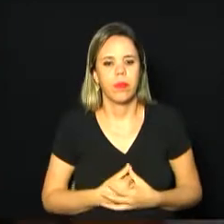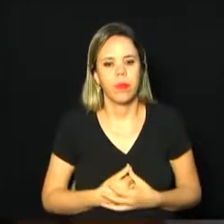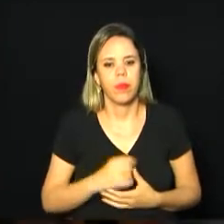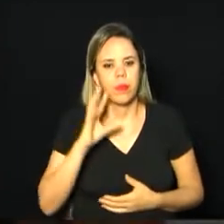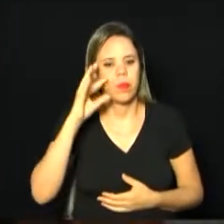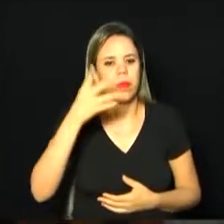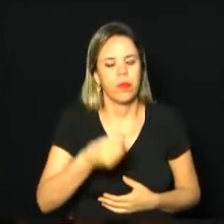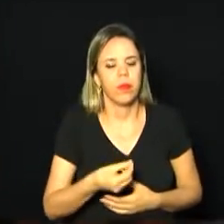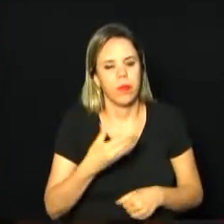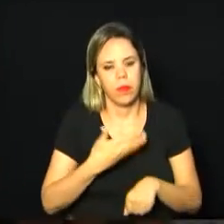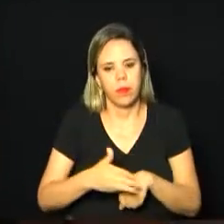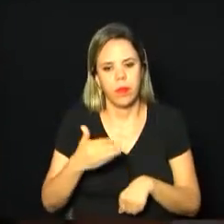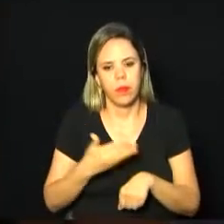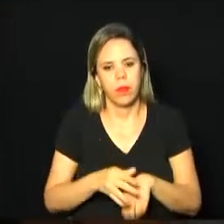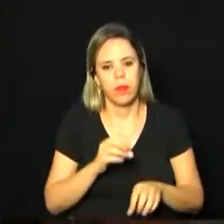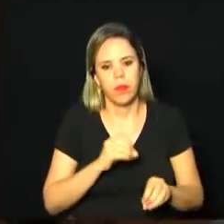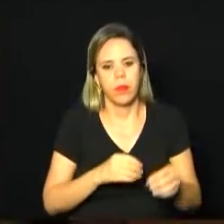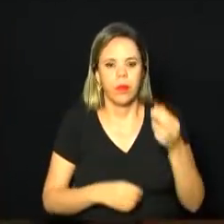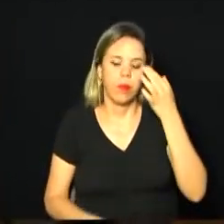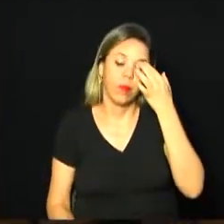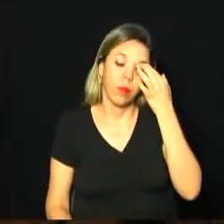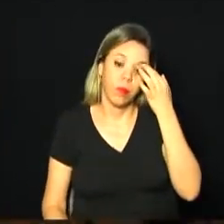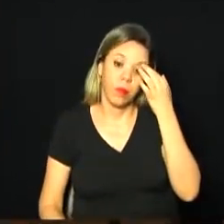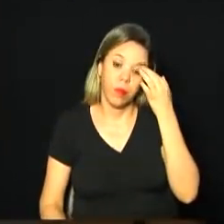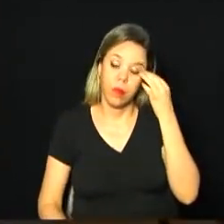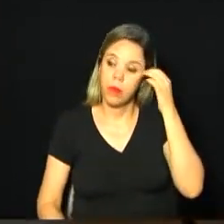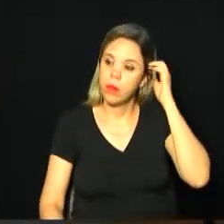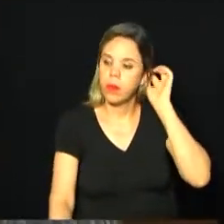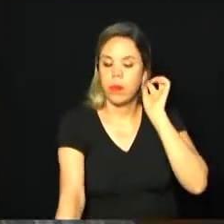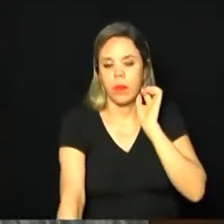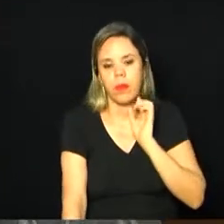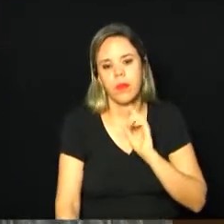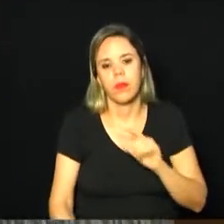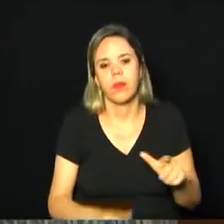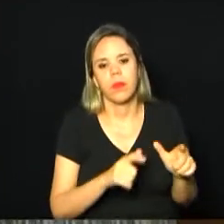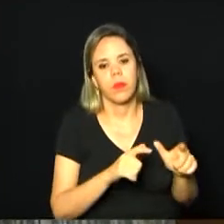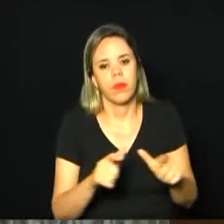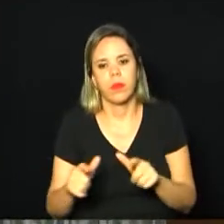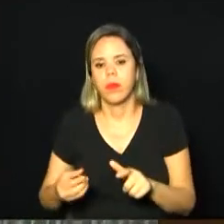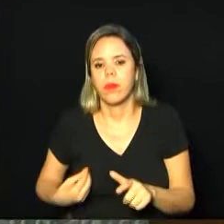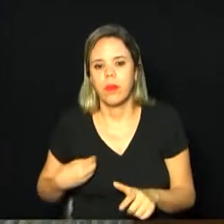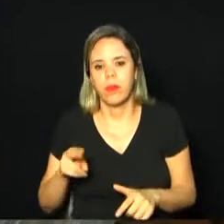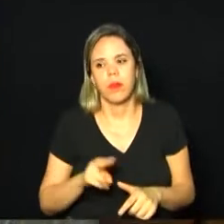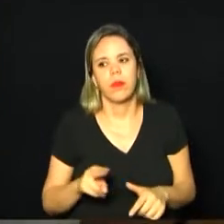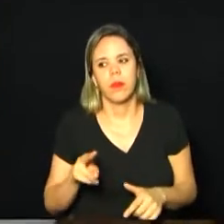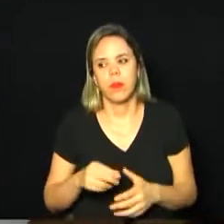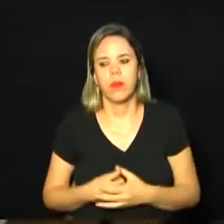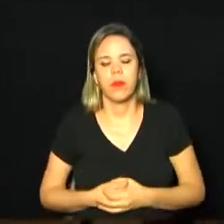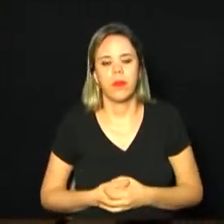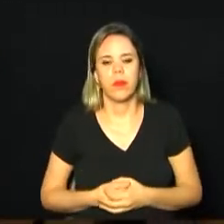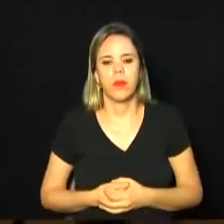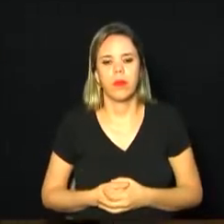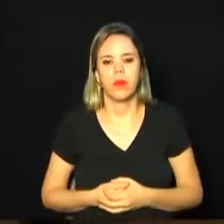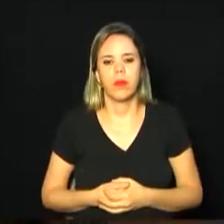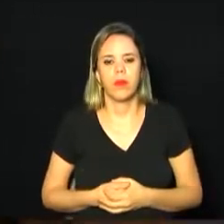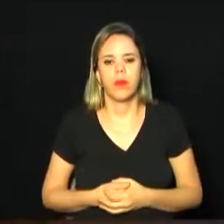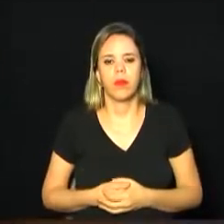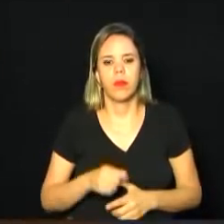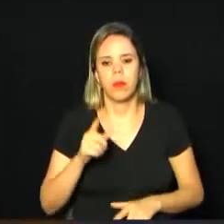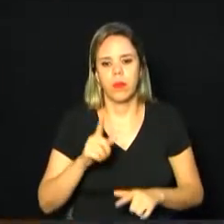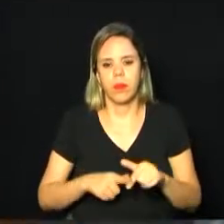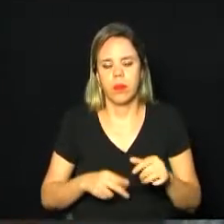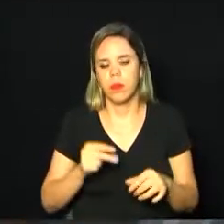compreensão das práticas educativas E aí neste espaço nós usamos estes acervos